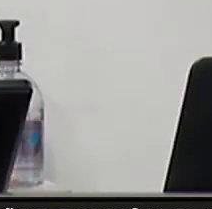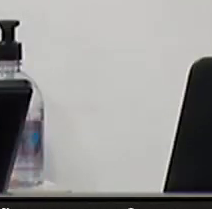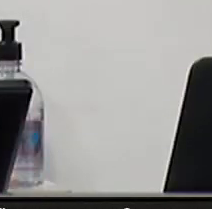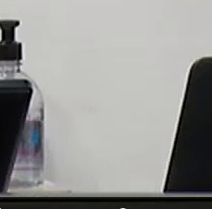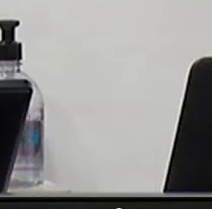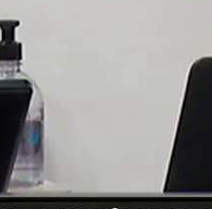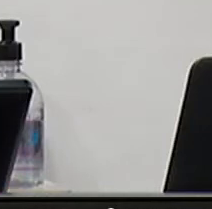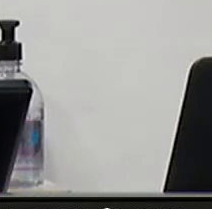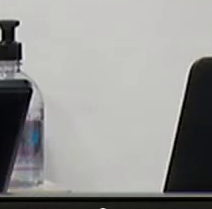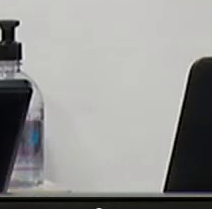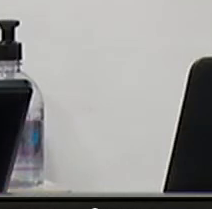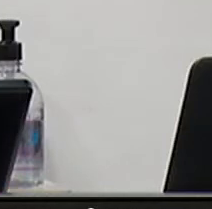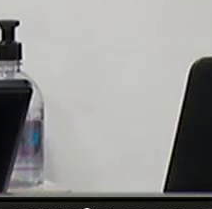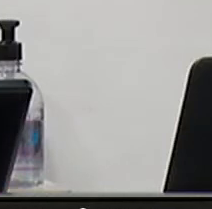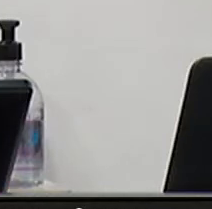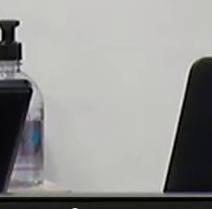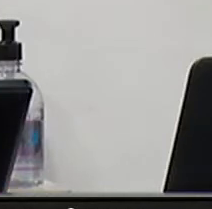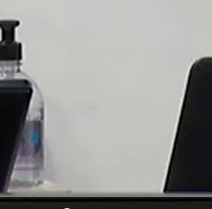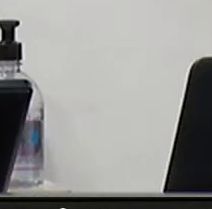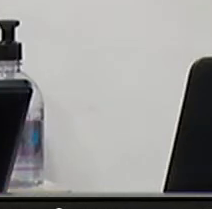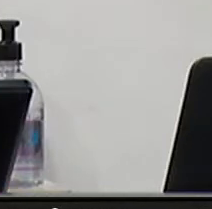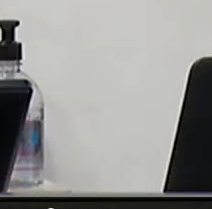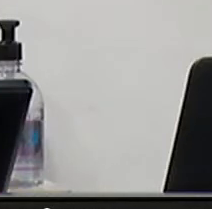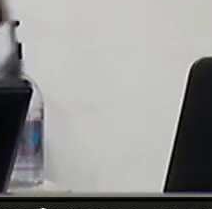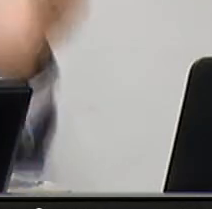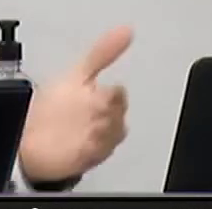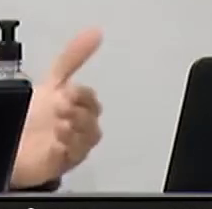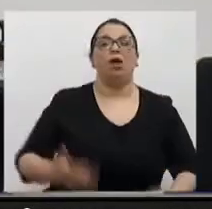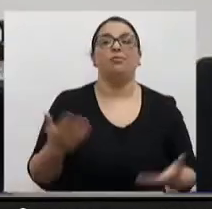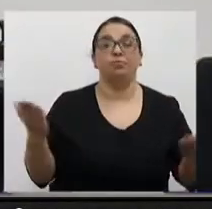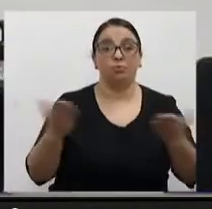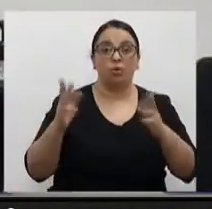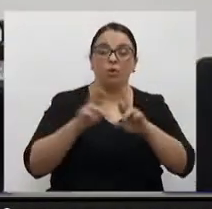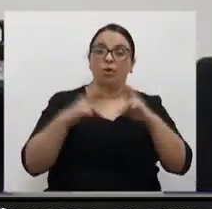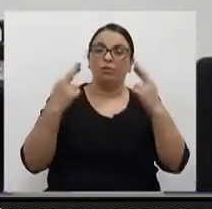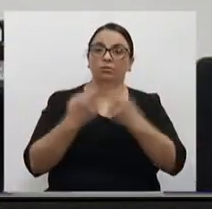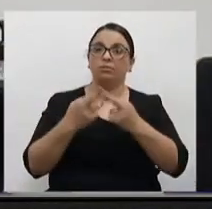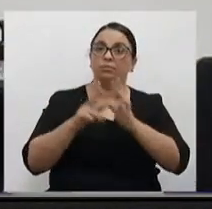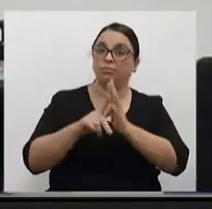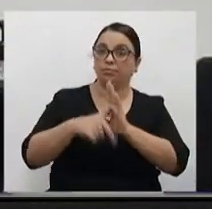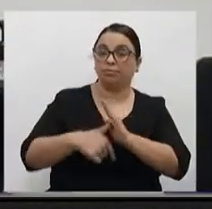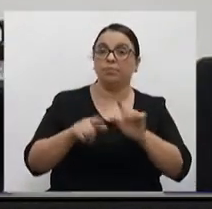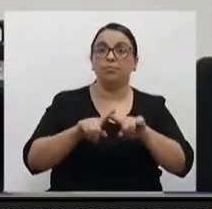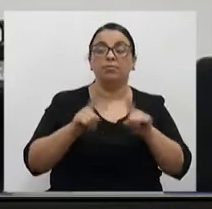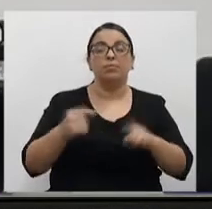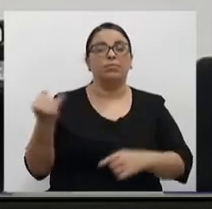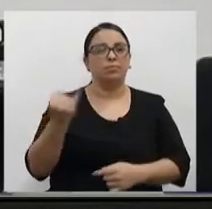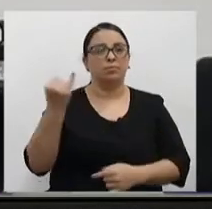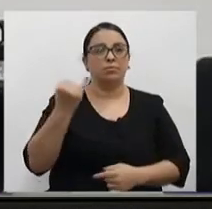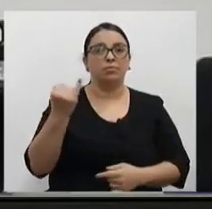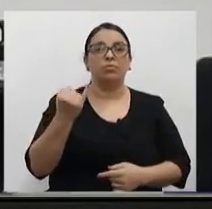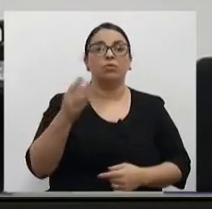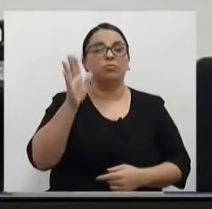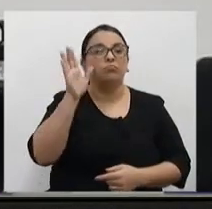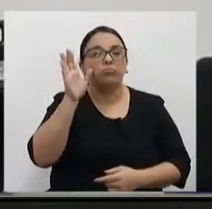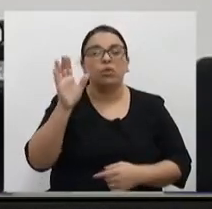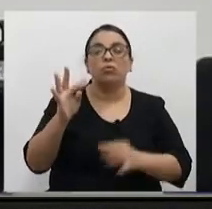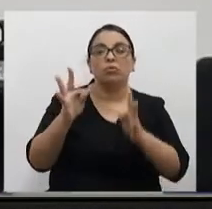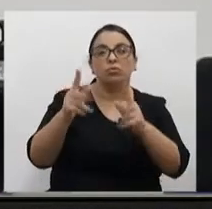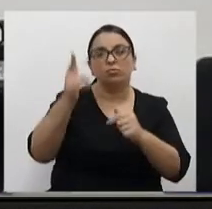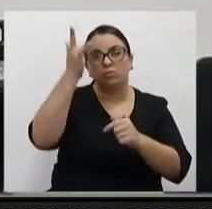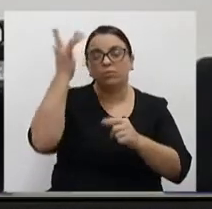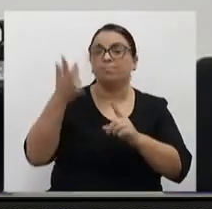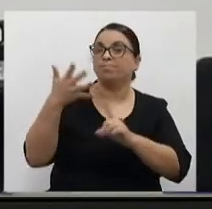acho fundamental a gente ouvir todos aqueles que principalmente estão aqui até, né, essa hora aí